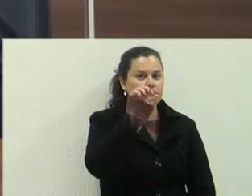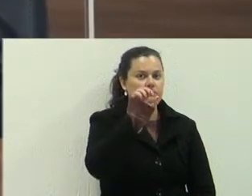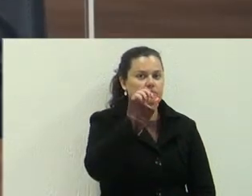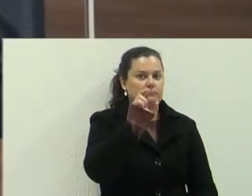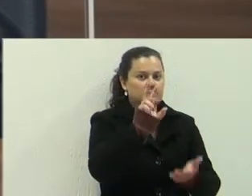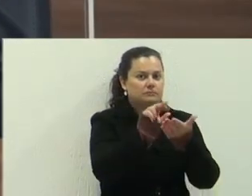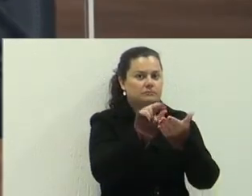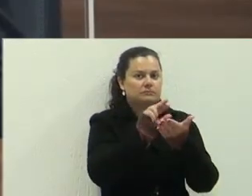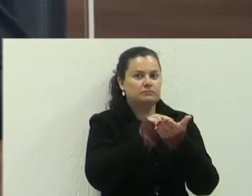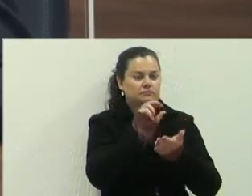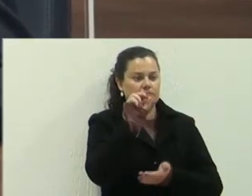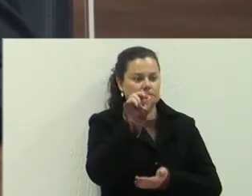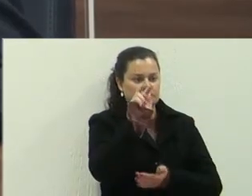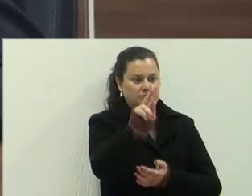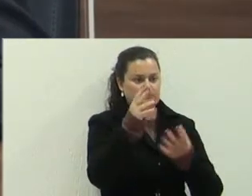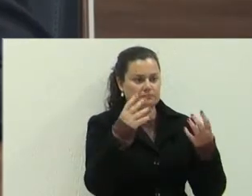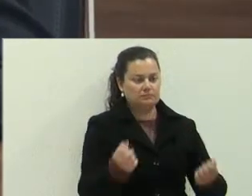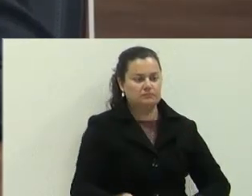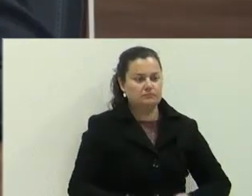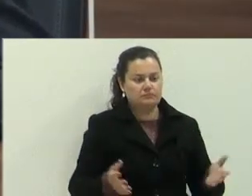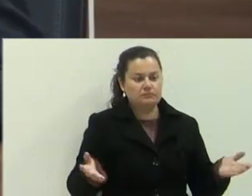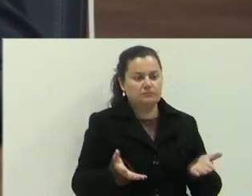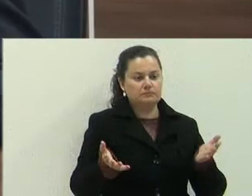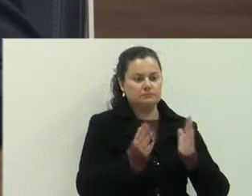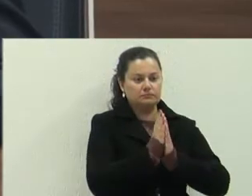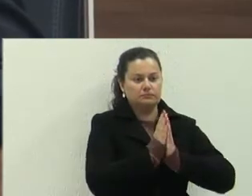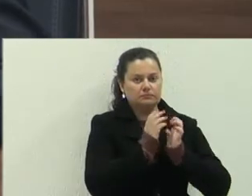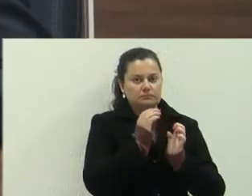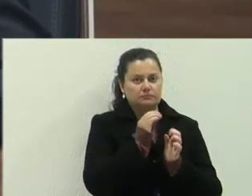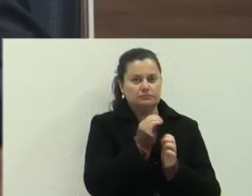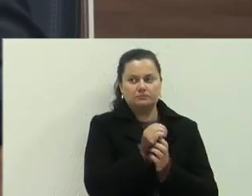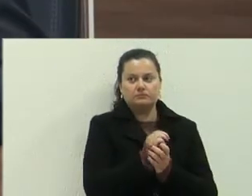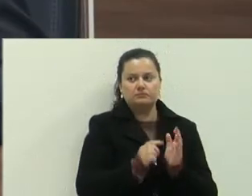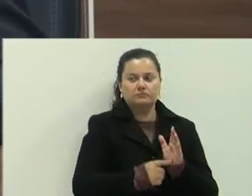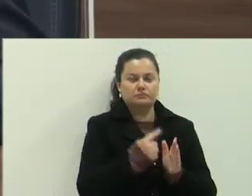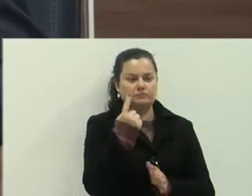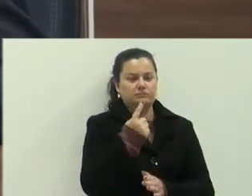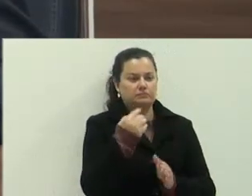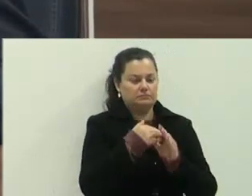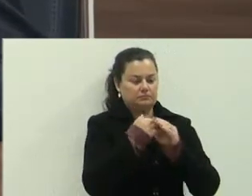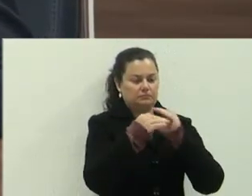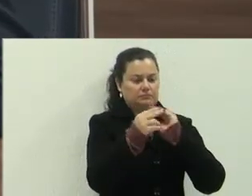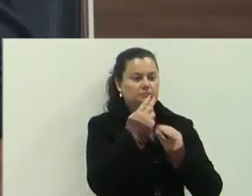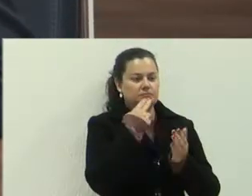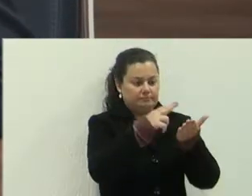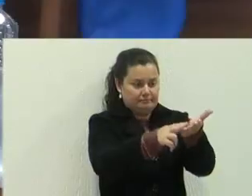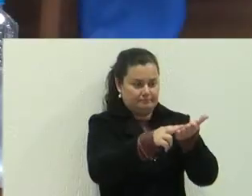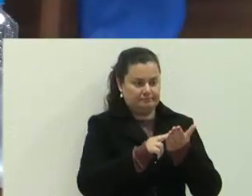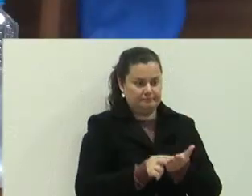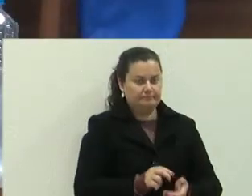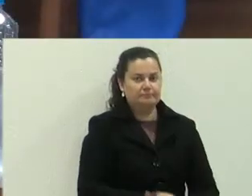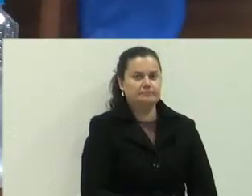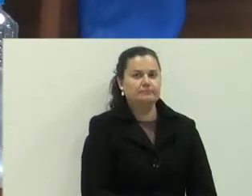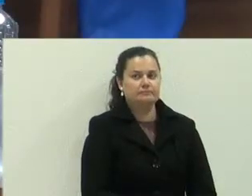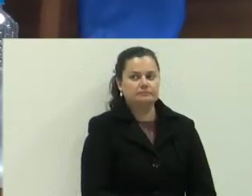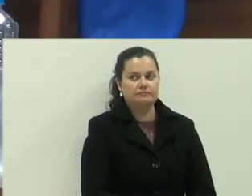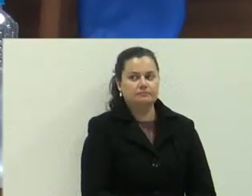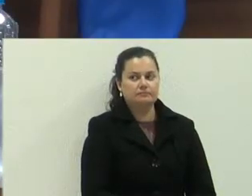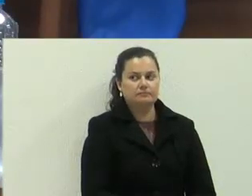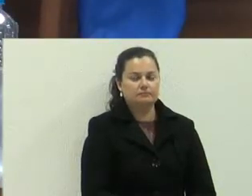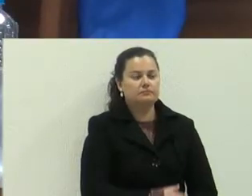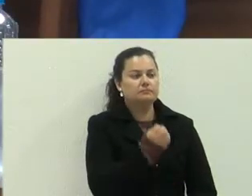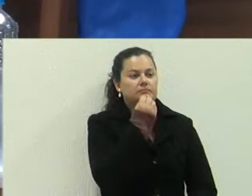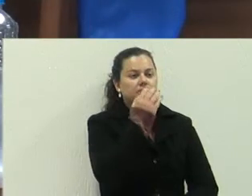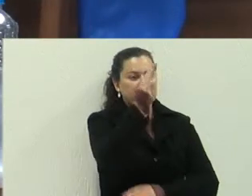Ata aprovada. Neste momento solicito ao primeiro secretário a leitura das correspondências recebidas.